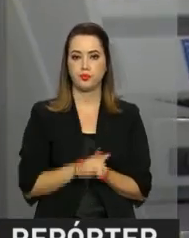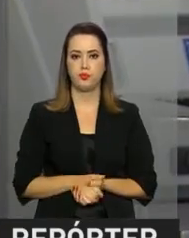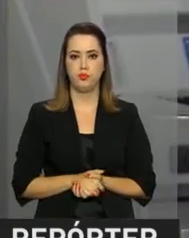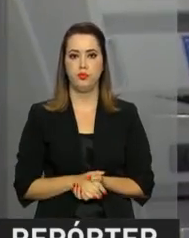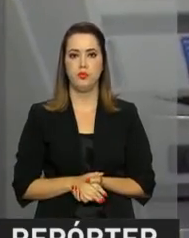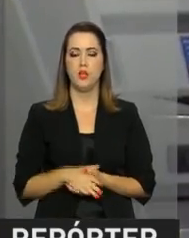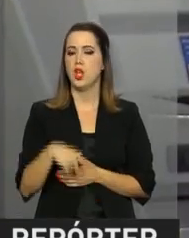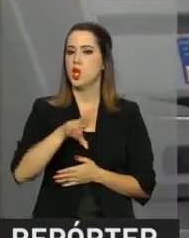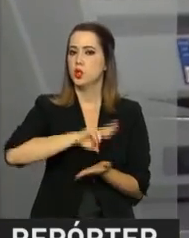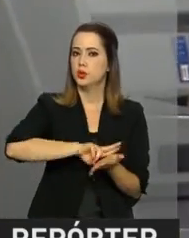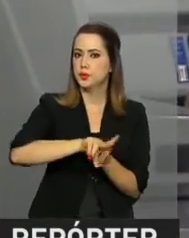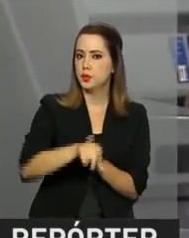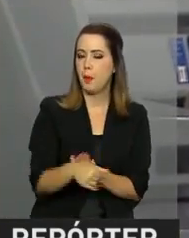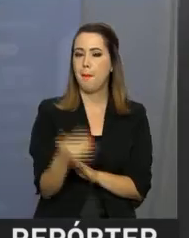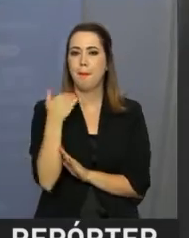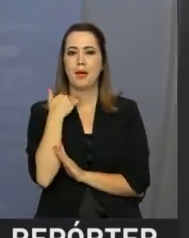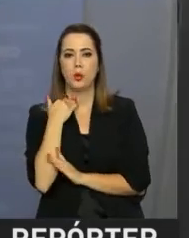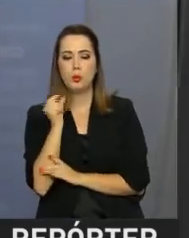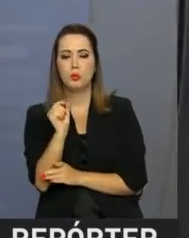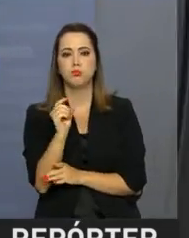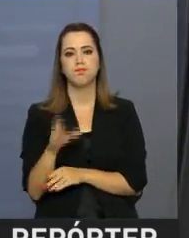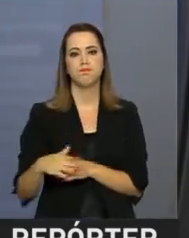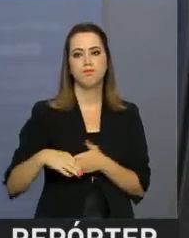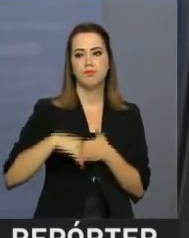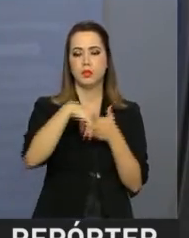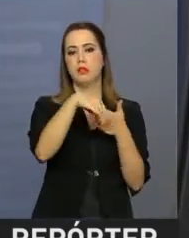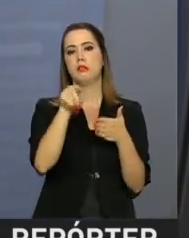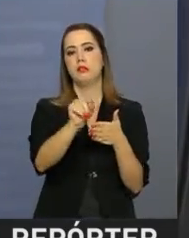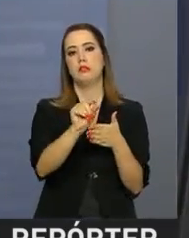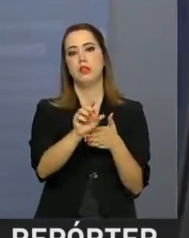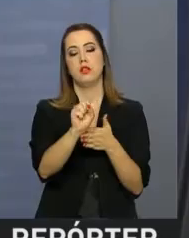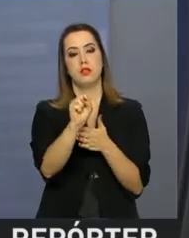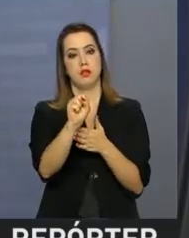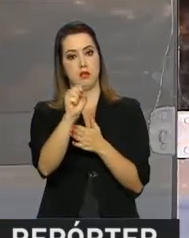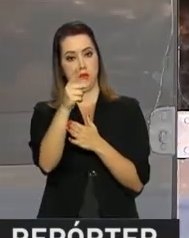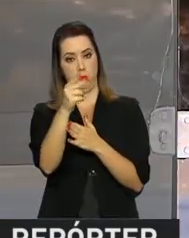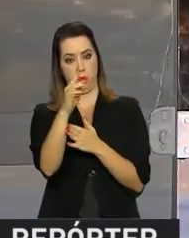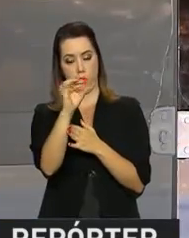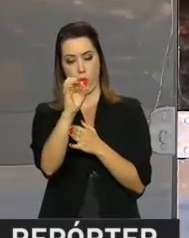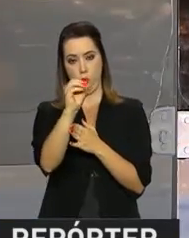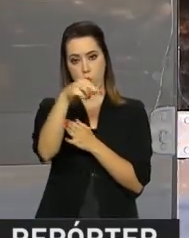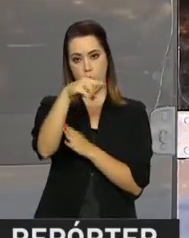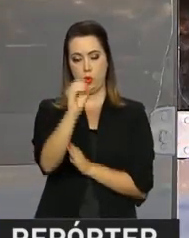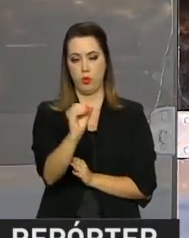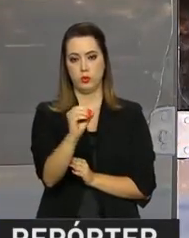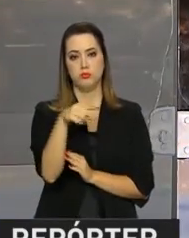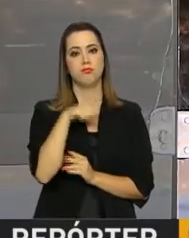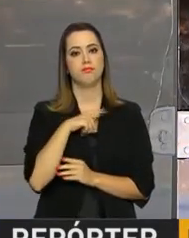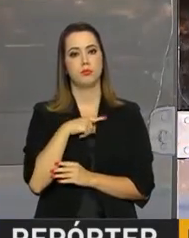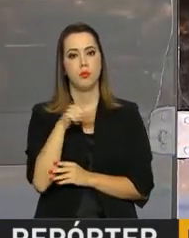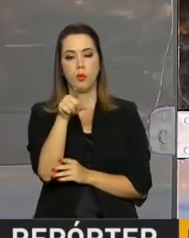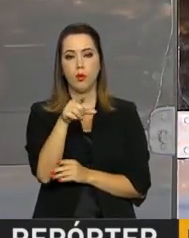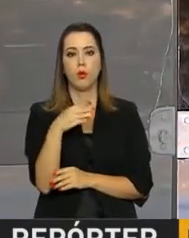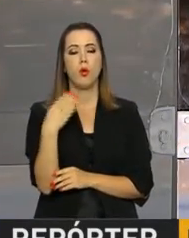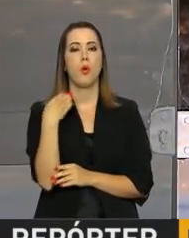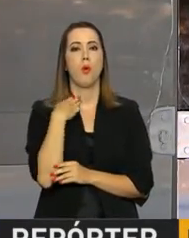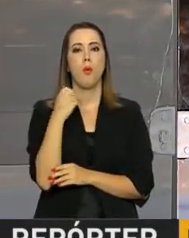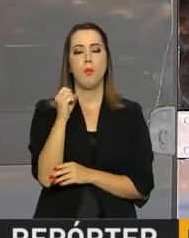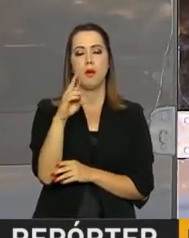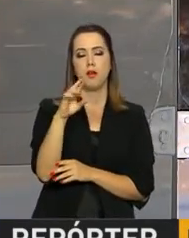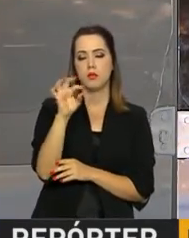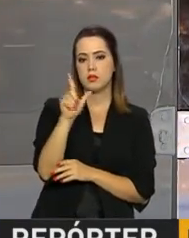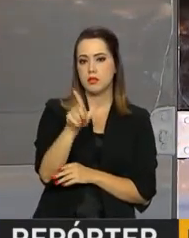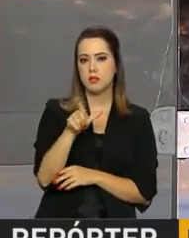lideram lista de reclamações nos serviços de proteção ao consumidor o bom e no canal para receber